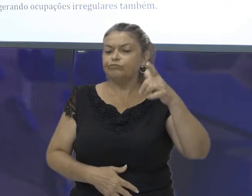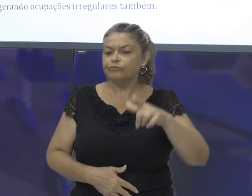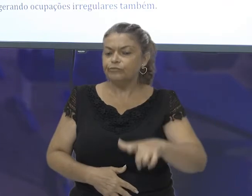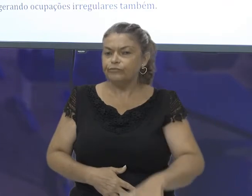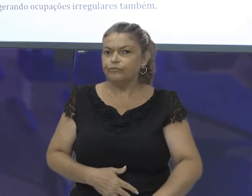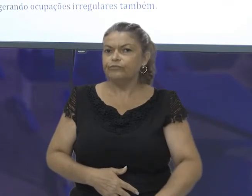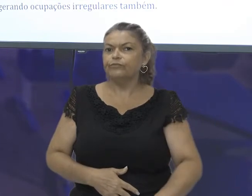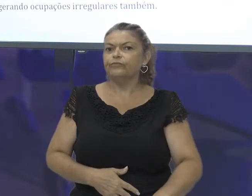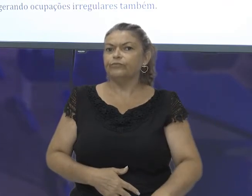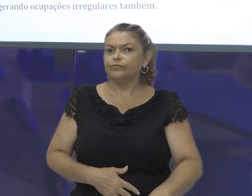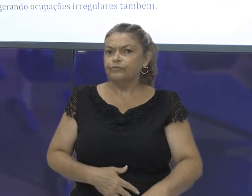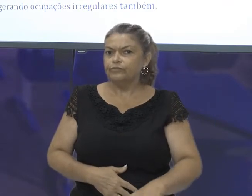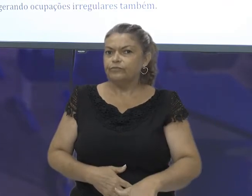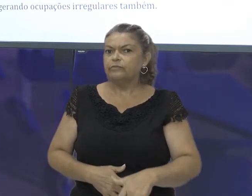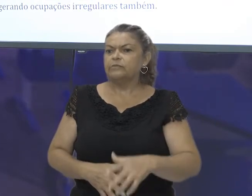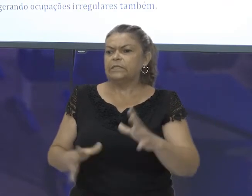vez,